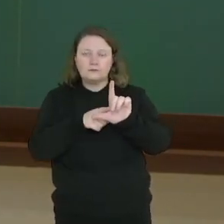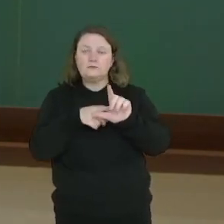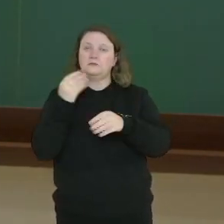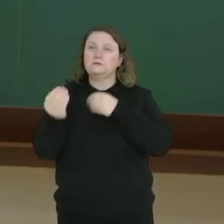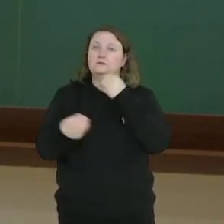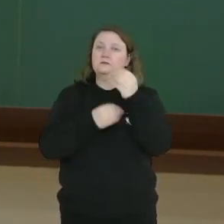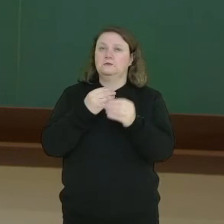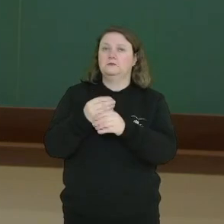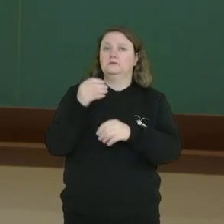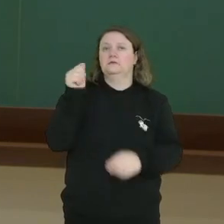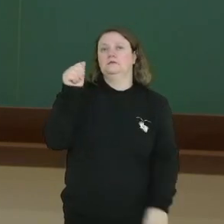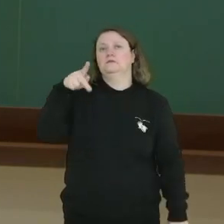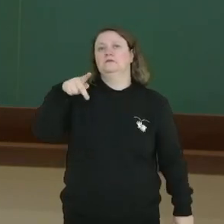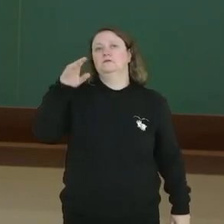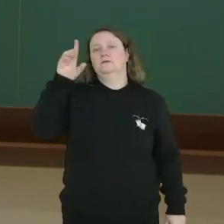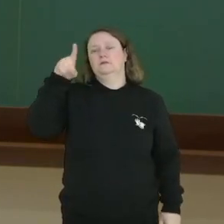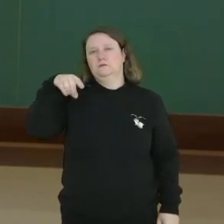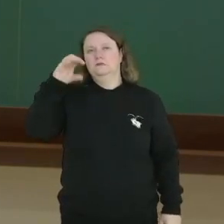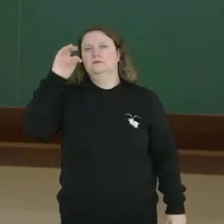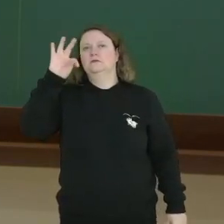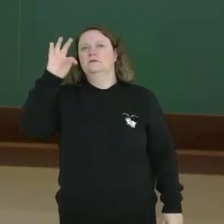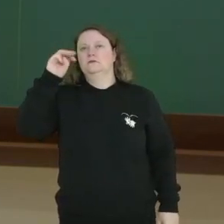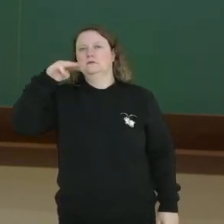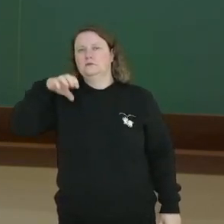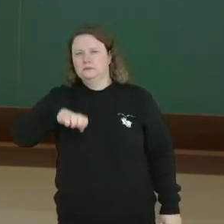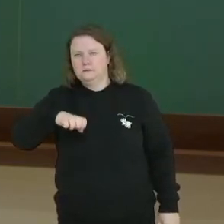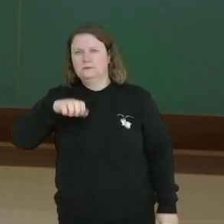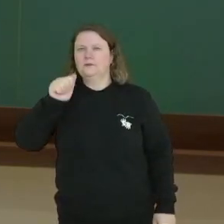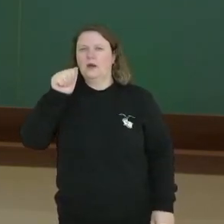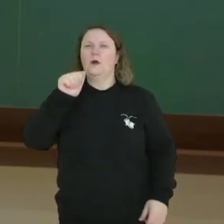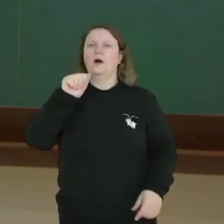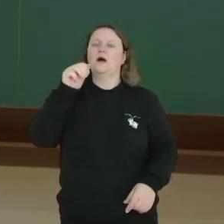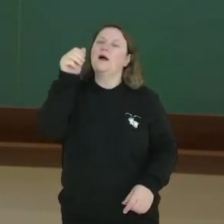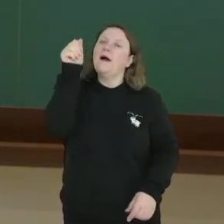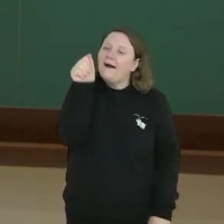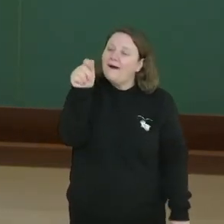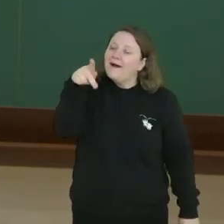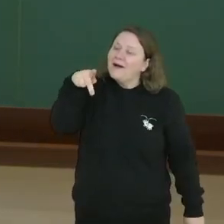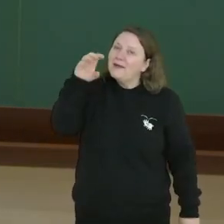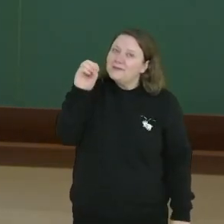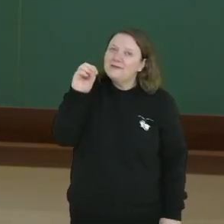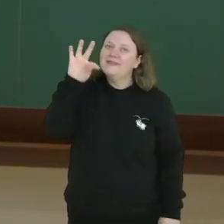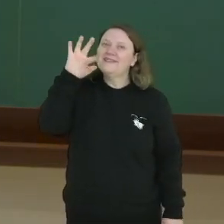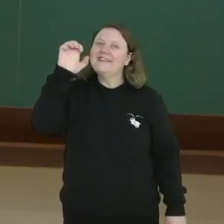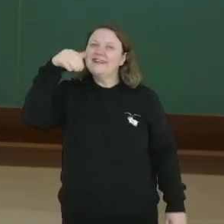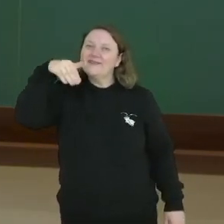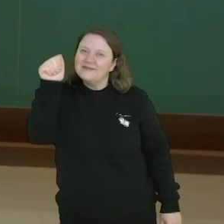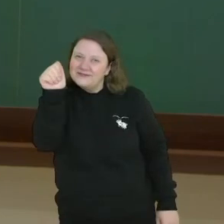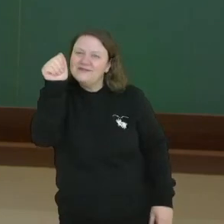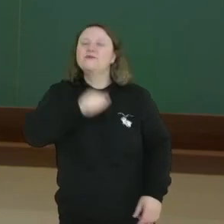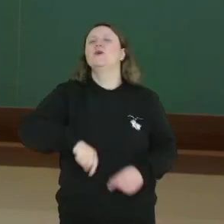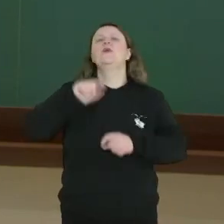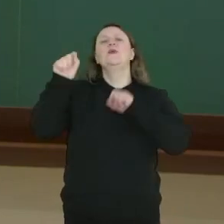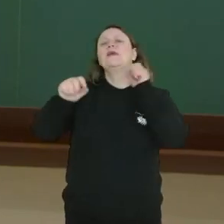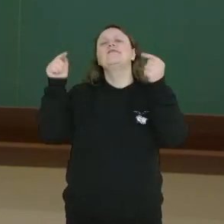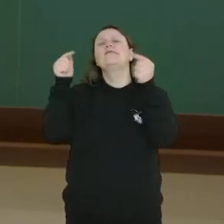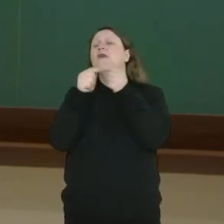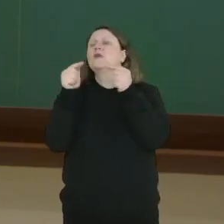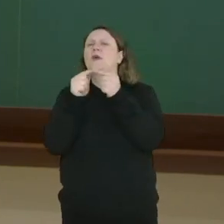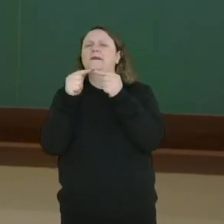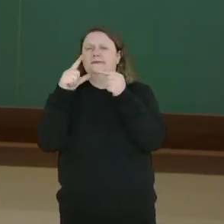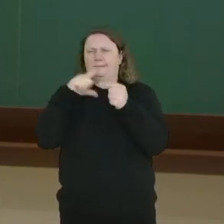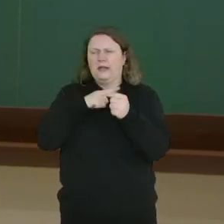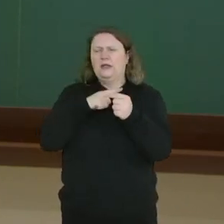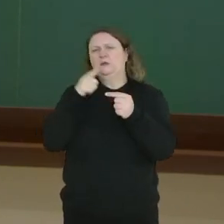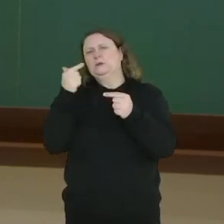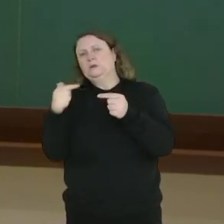o apótema? Aí eu tenho que lembrar o que, que o apótema tem a ver com o lado, né? O que, que uma coisa tem a ver com a outra. Então, olha lá, a gente pode